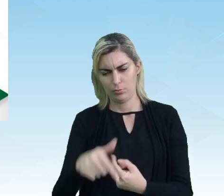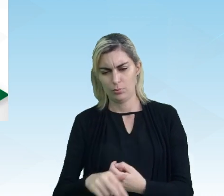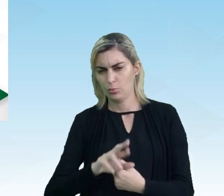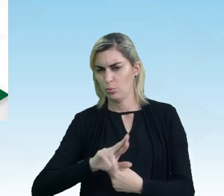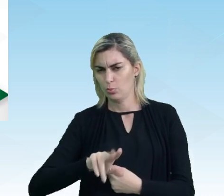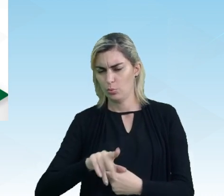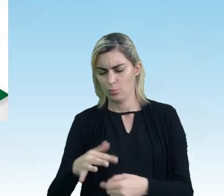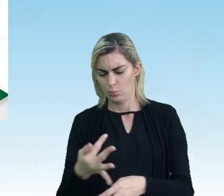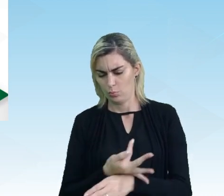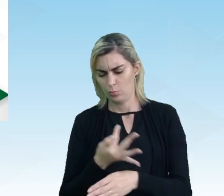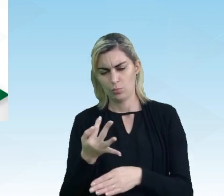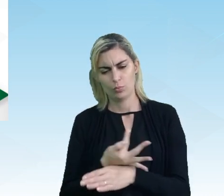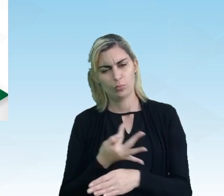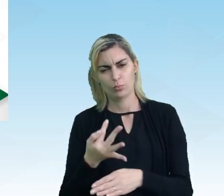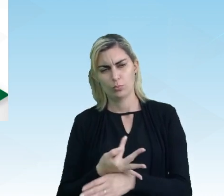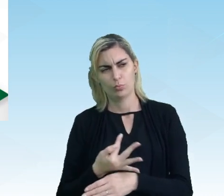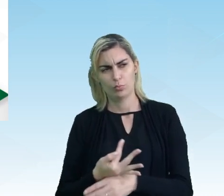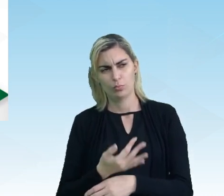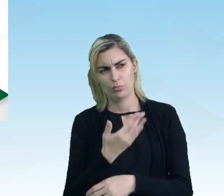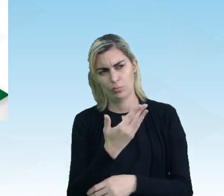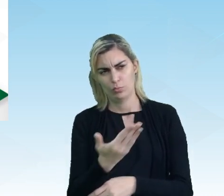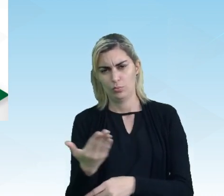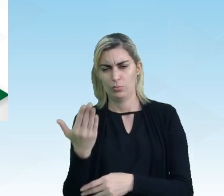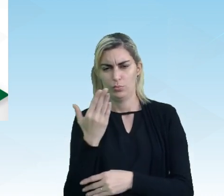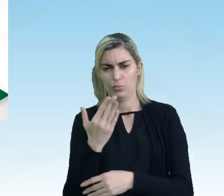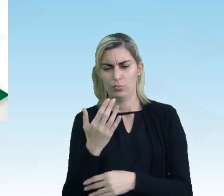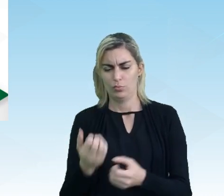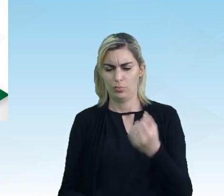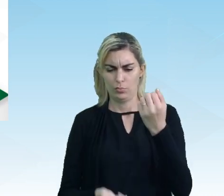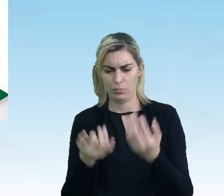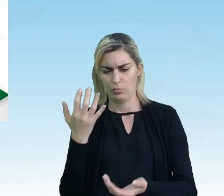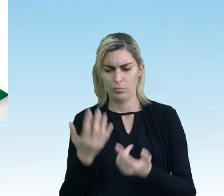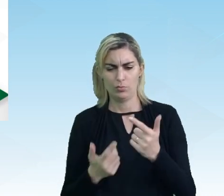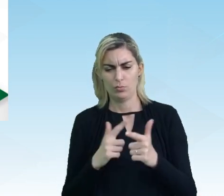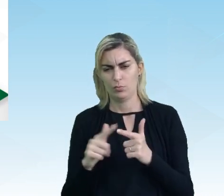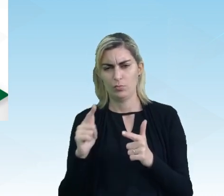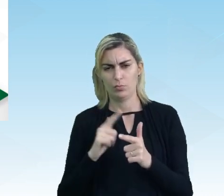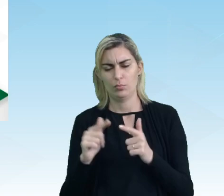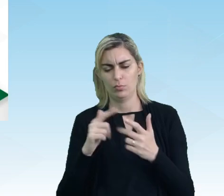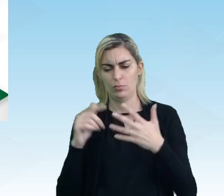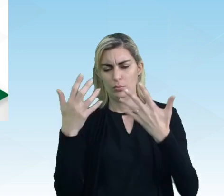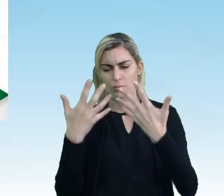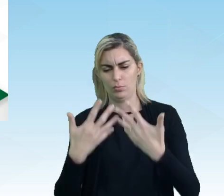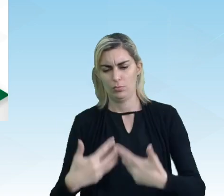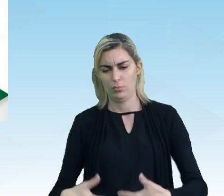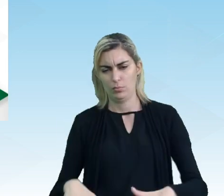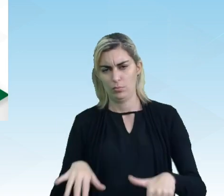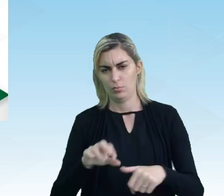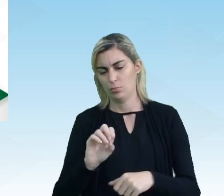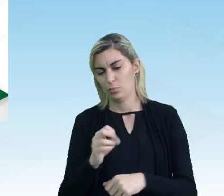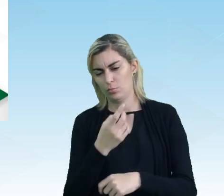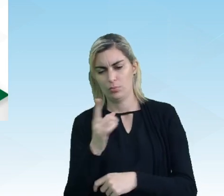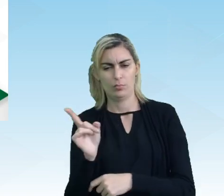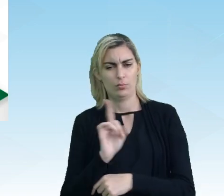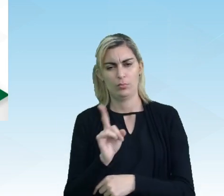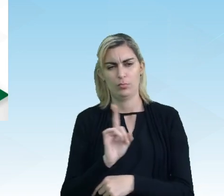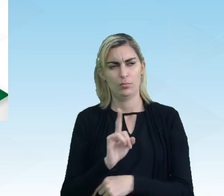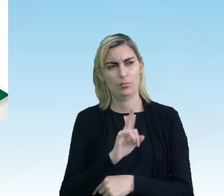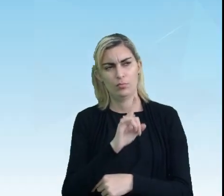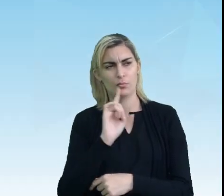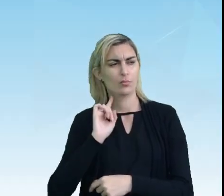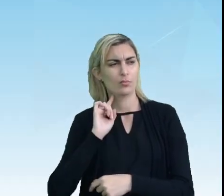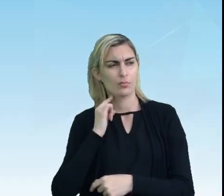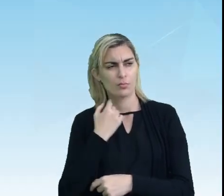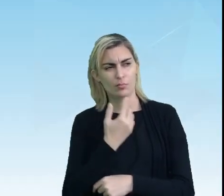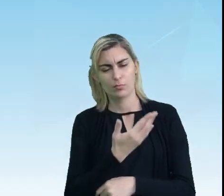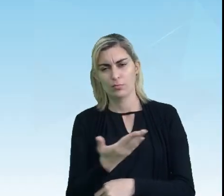está aguentando tanto incêndio, tantos problemas naturais ou não, tanta poluição